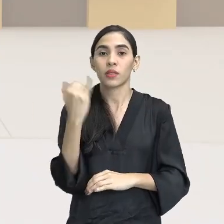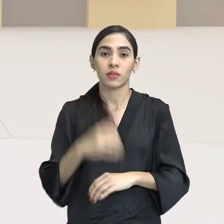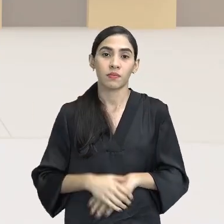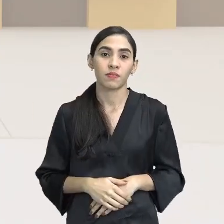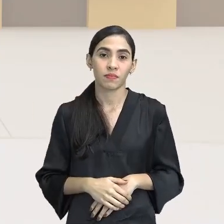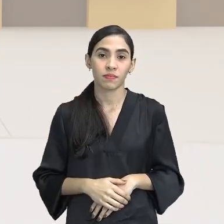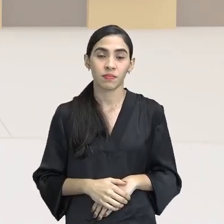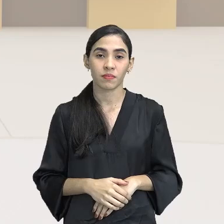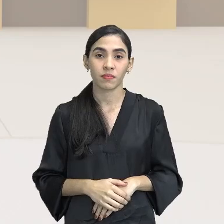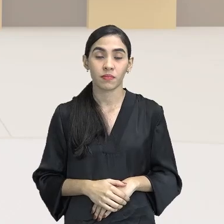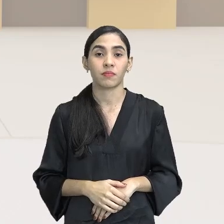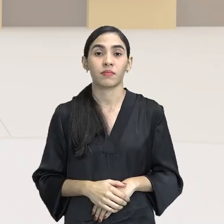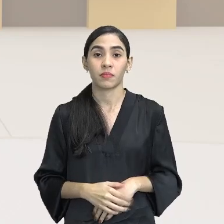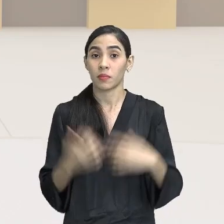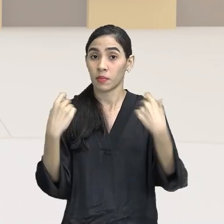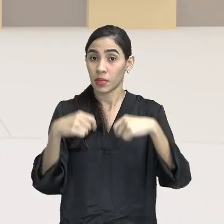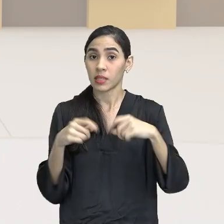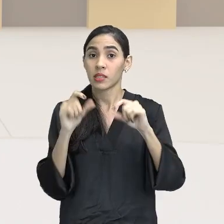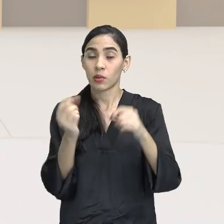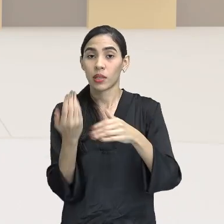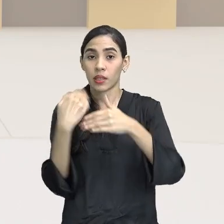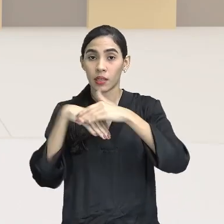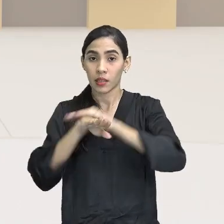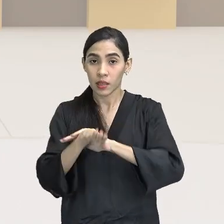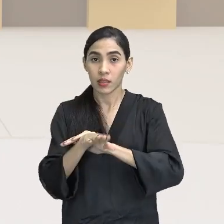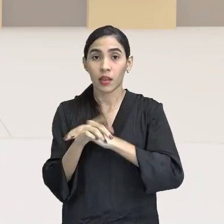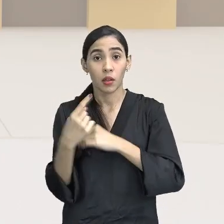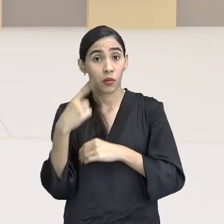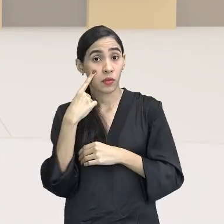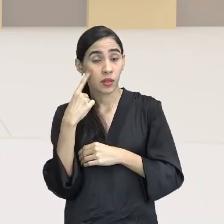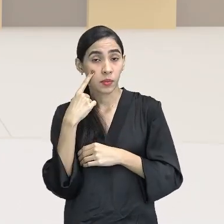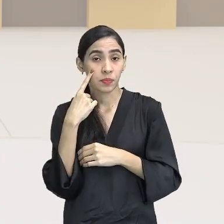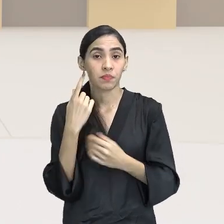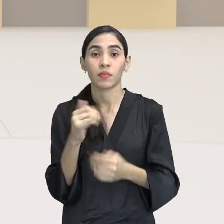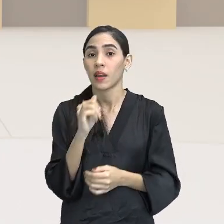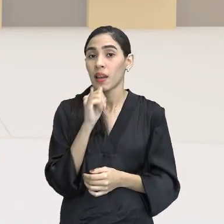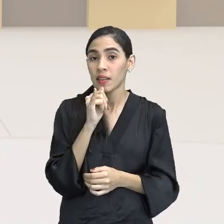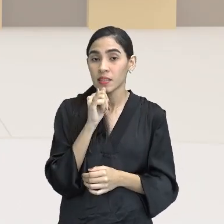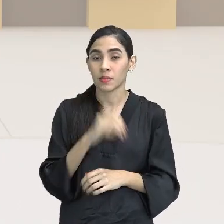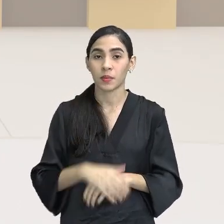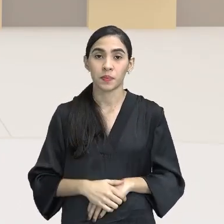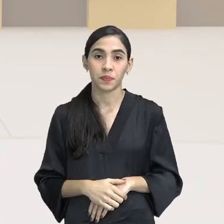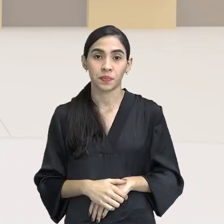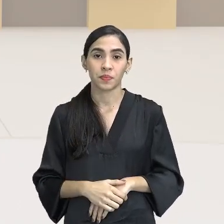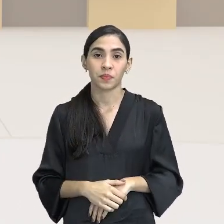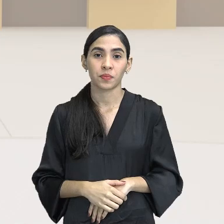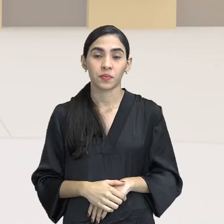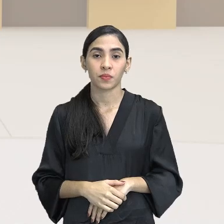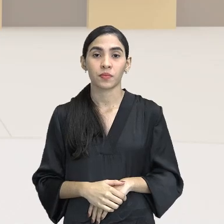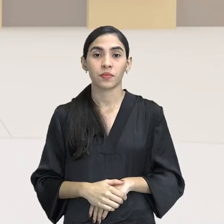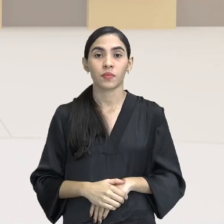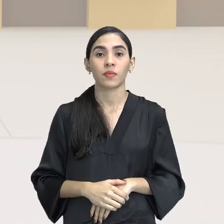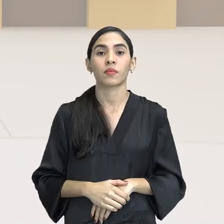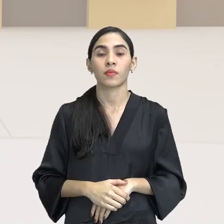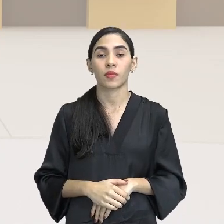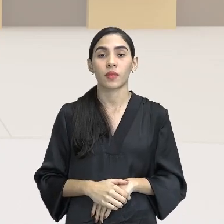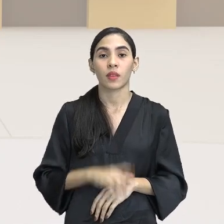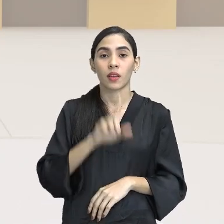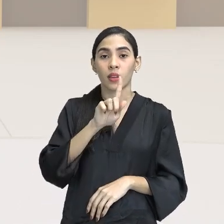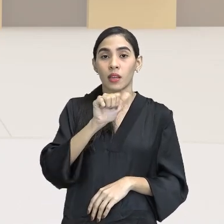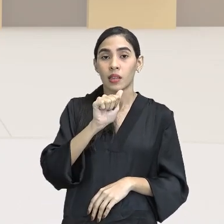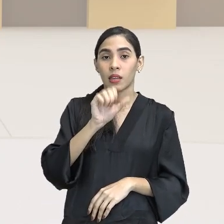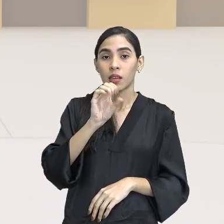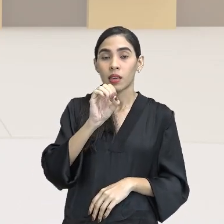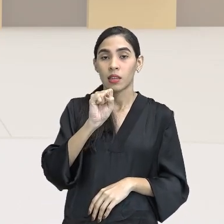que existe preciso um reservatório, como a gente visualizou, né? No caso daqueles do ciclo gasoso, eles vão